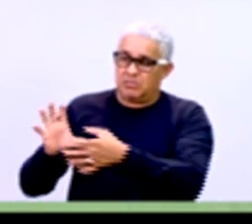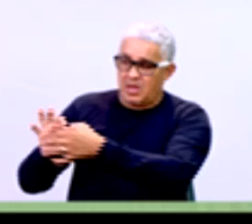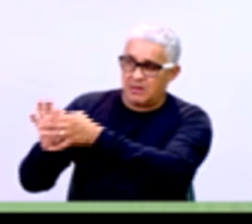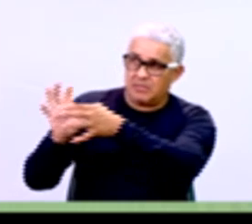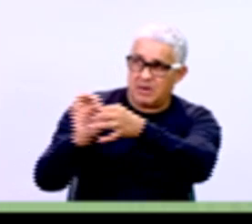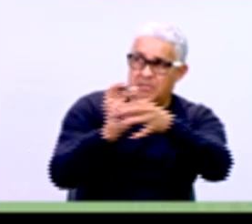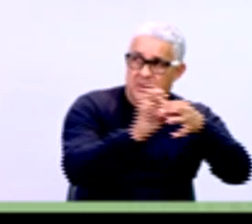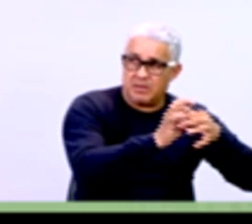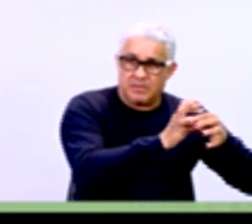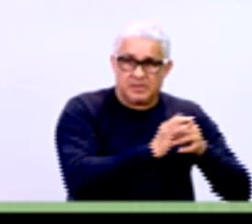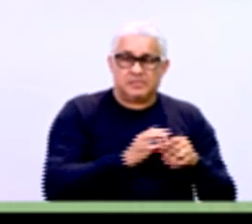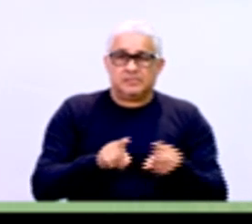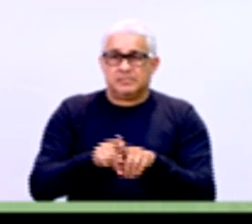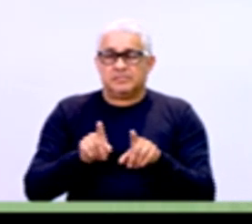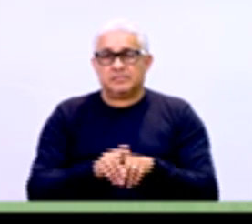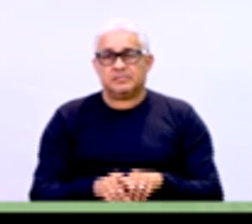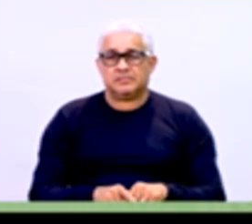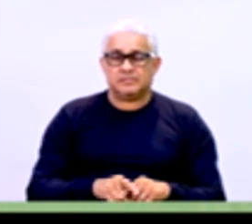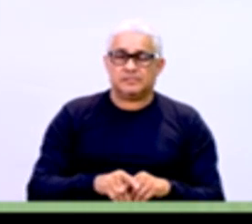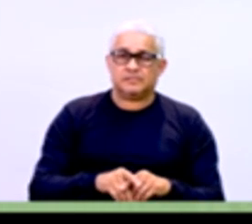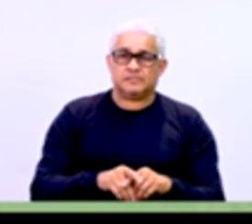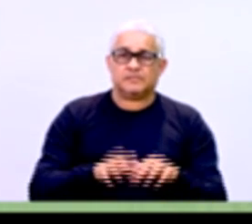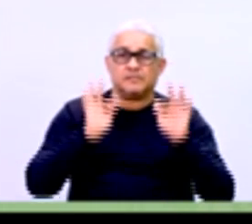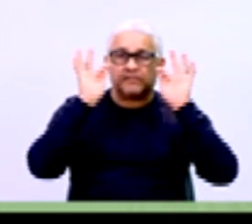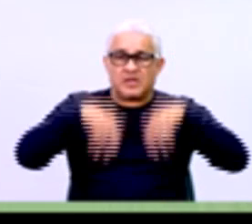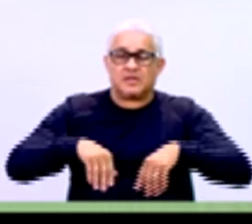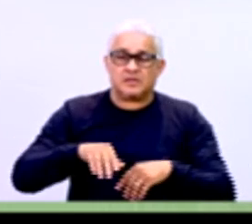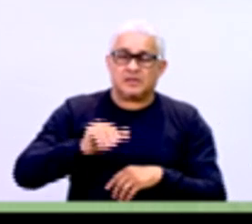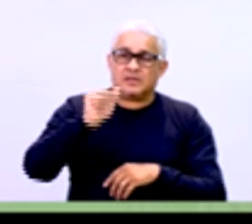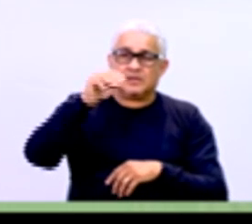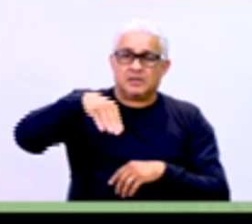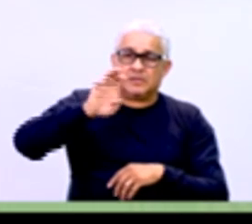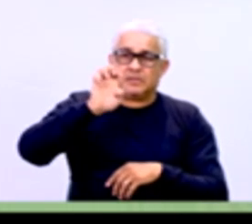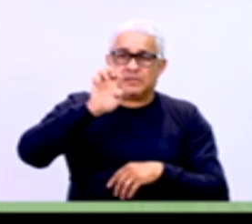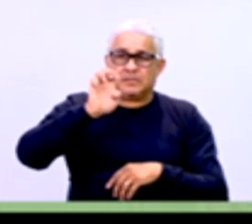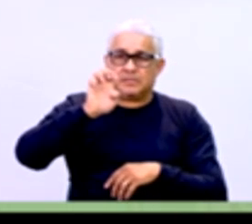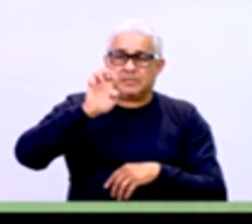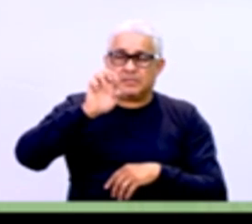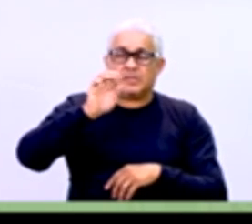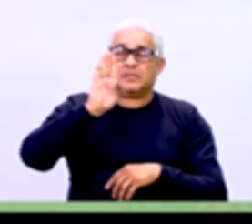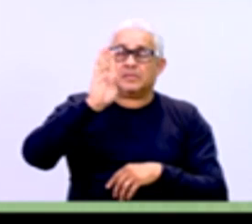produtivo ou uma destinação final ambientalmente correta. Muitas